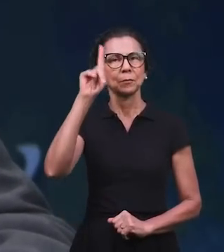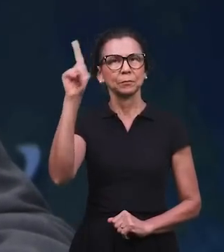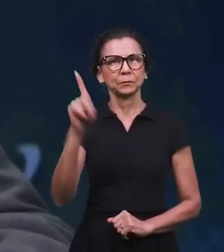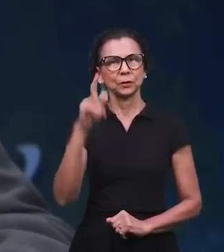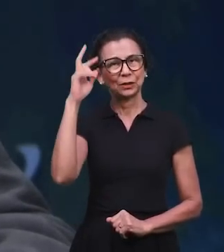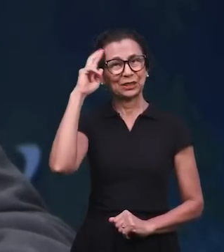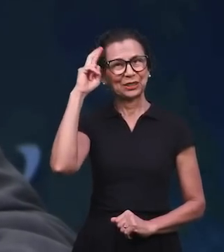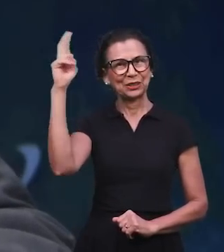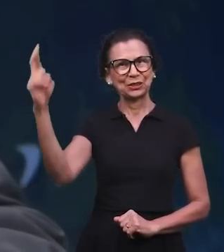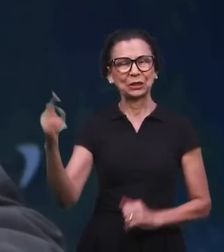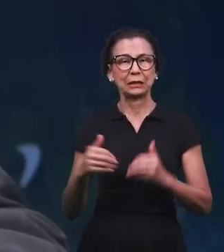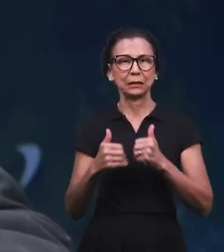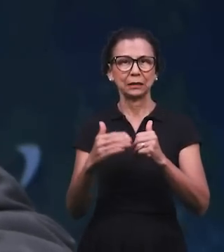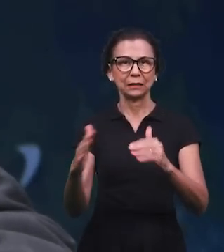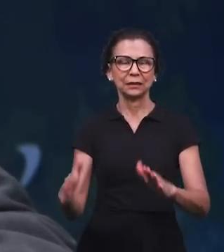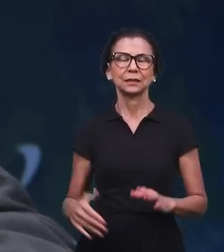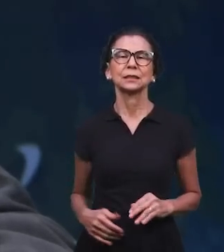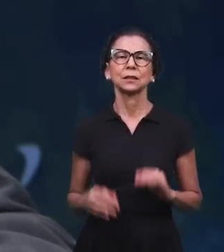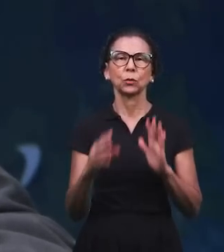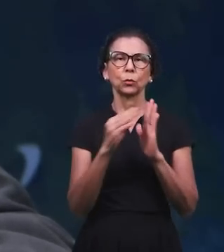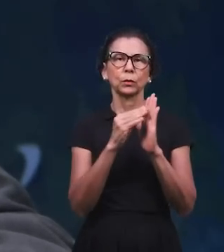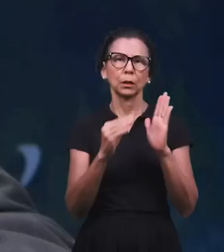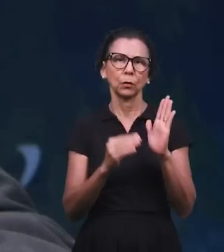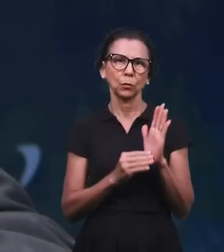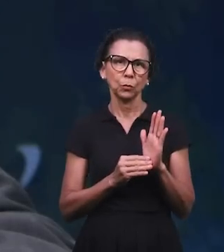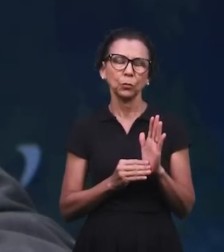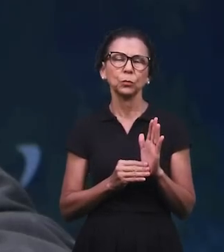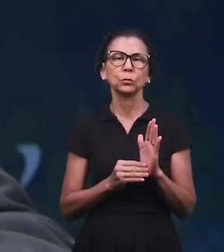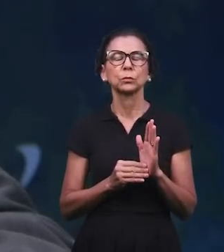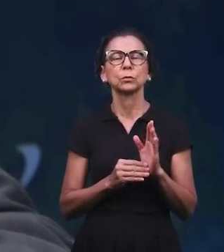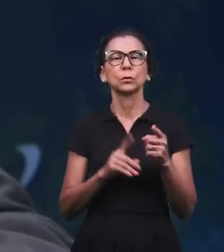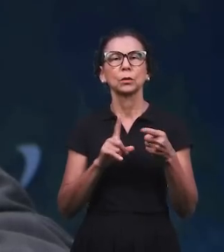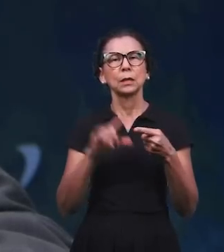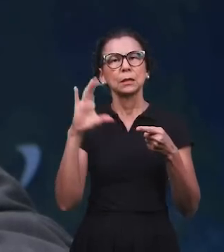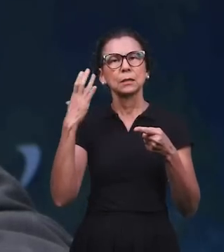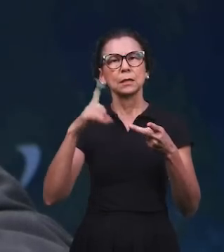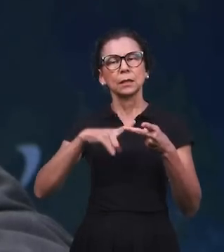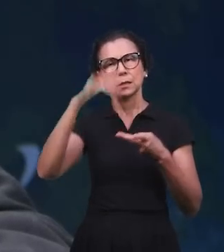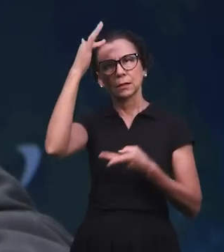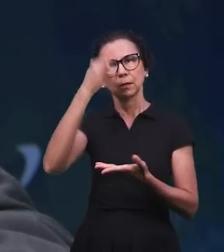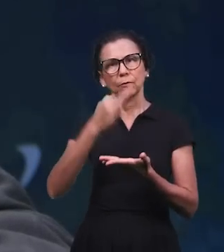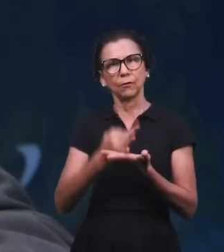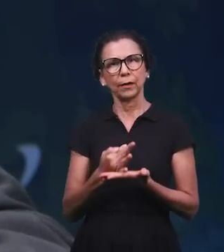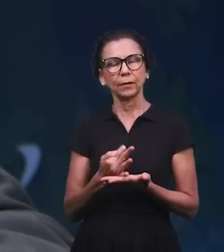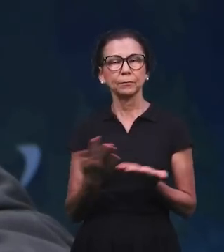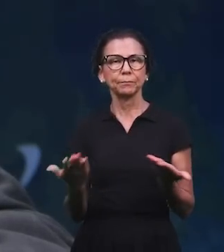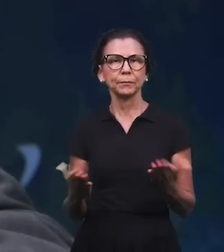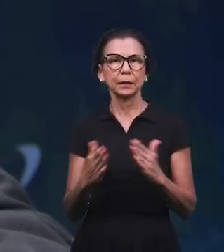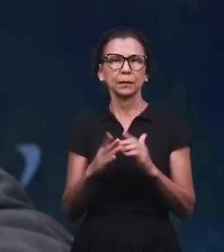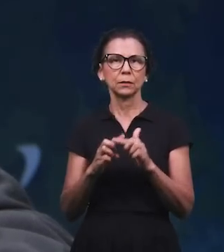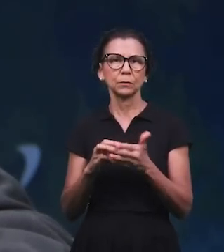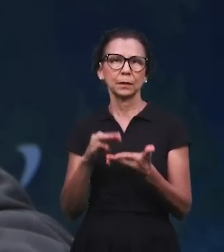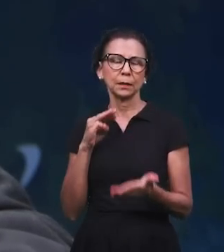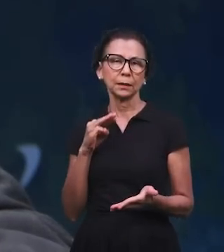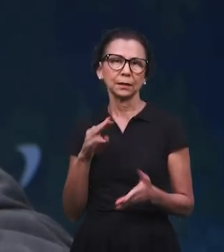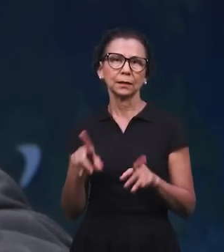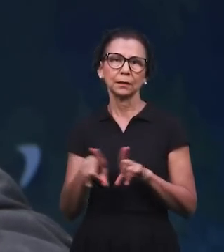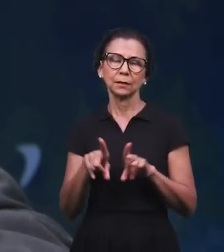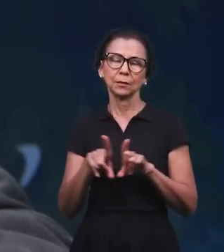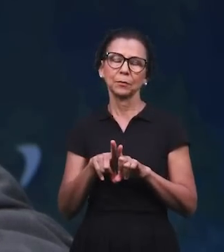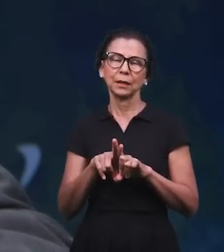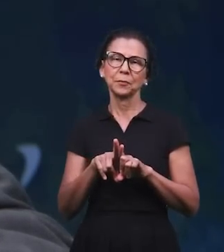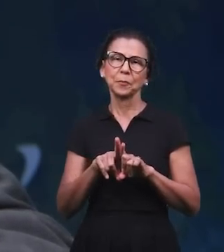Bem, irmãos, a paz do Senhor, nós estamos iniciando mais um episódio do Grupo Ciência e Fé da Igreja Cristã Maranata, pela TV